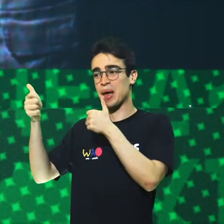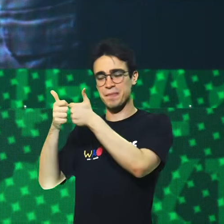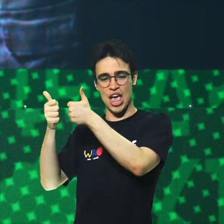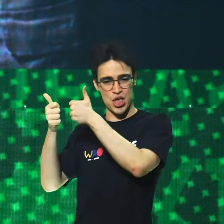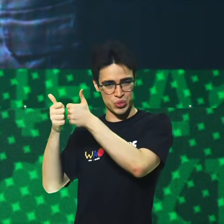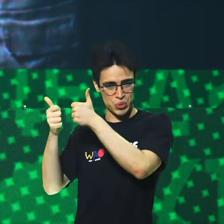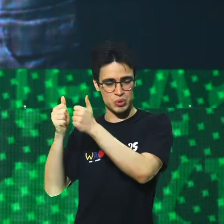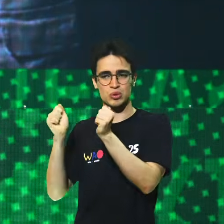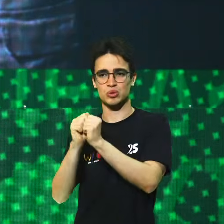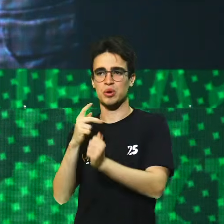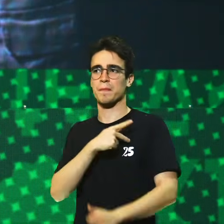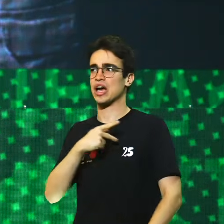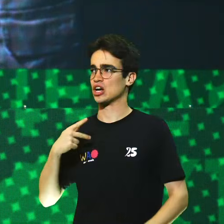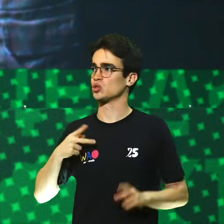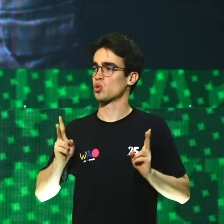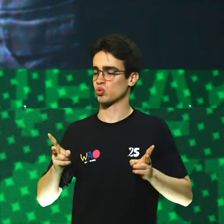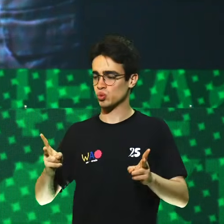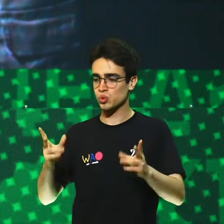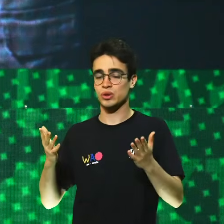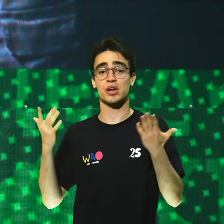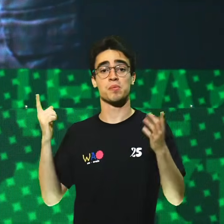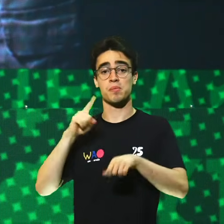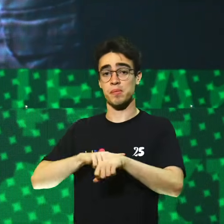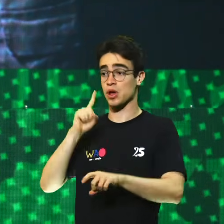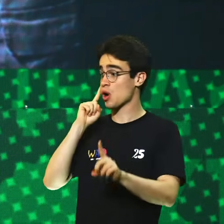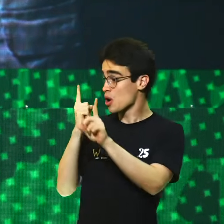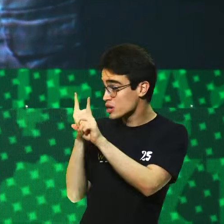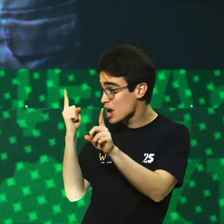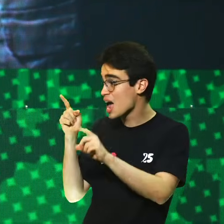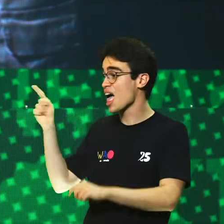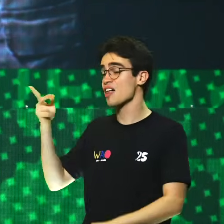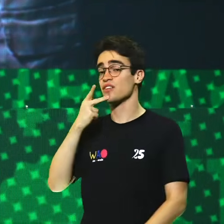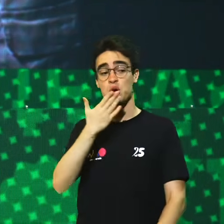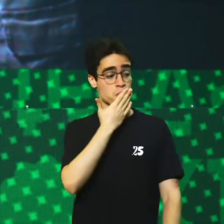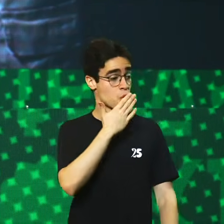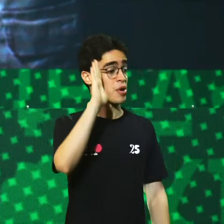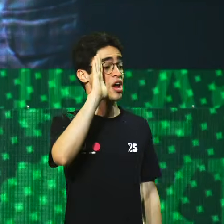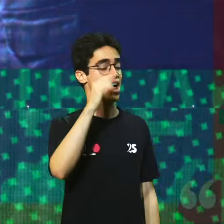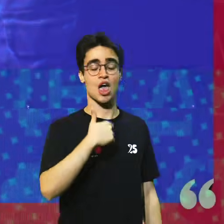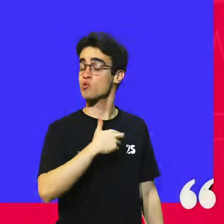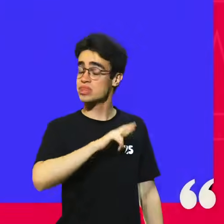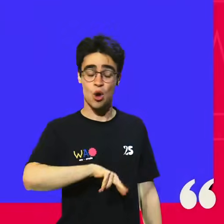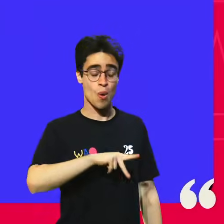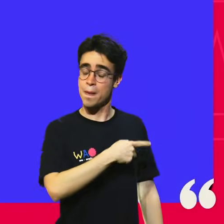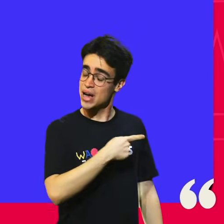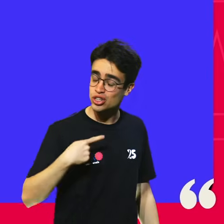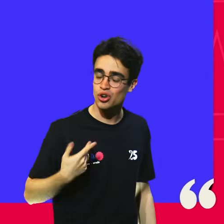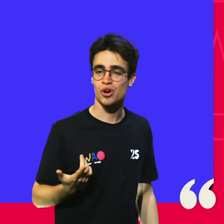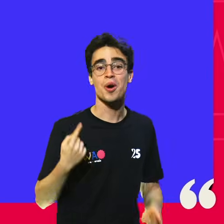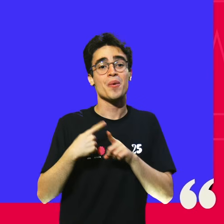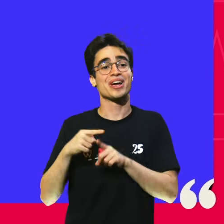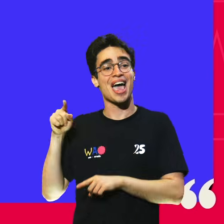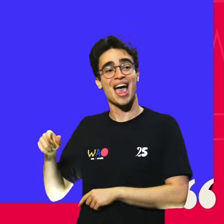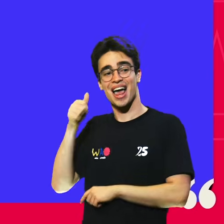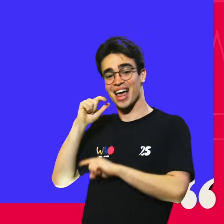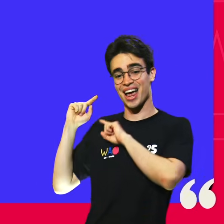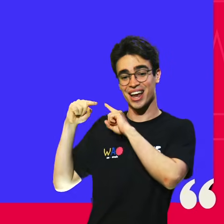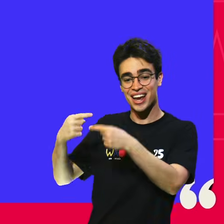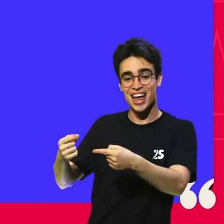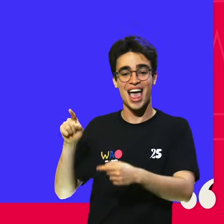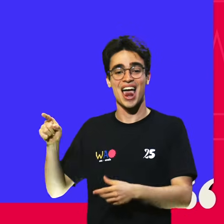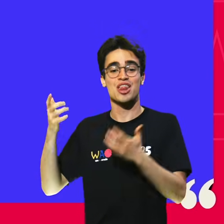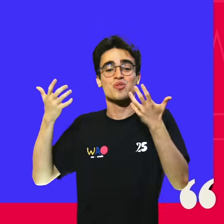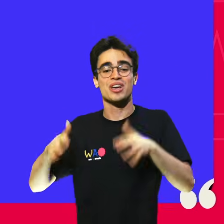gente. E quando a gente se conheceu, ela me fez prometer que eu não iria ser pastor, porque ela estava vindo de uma linhagem de pastor e ela não queria